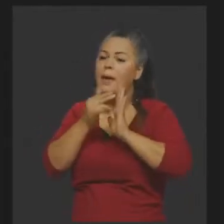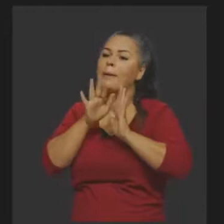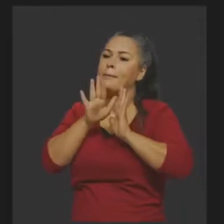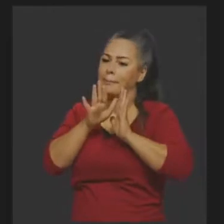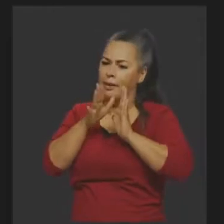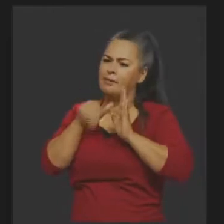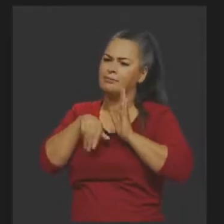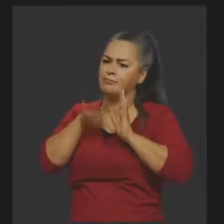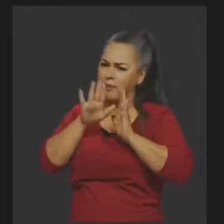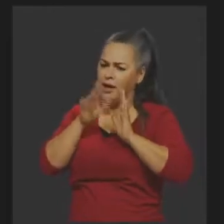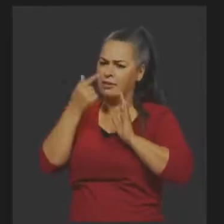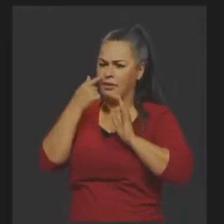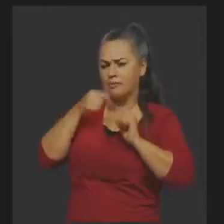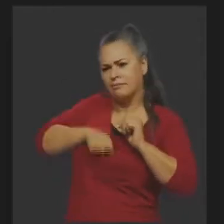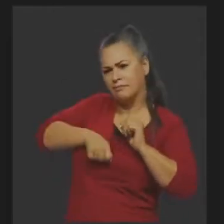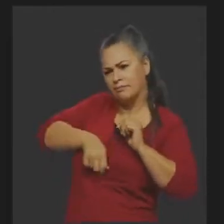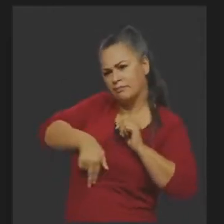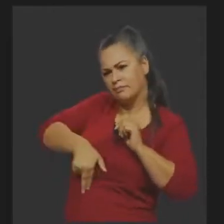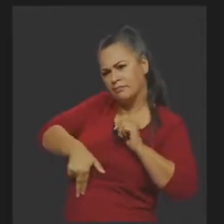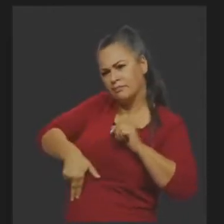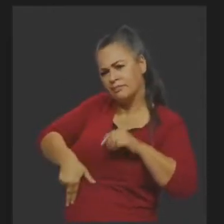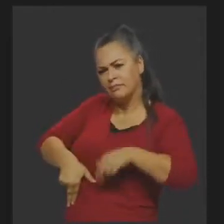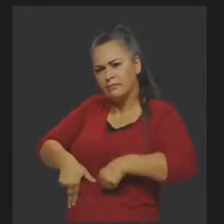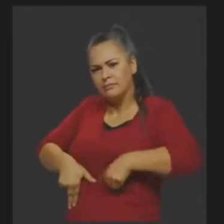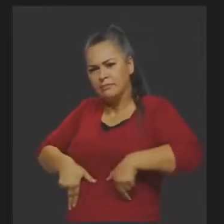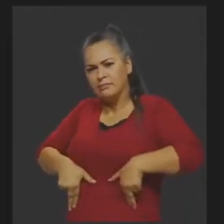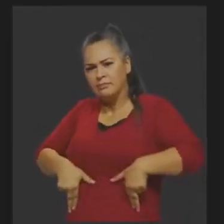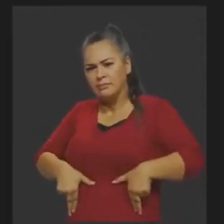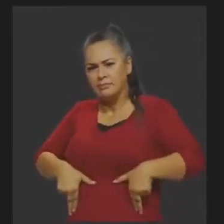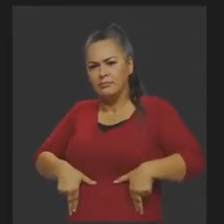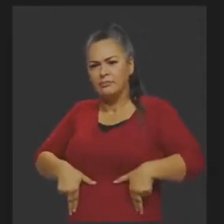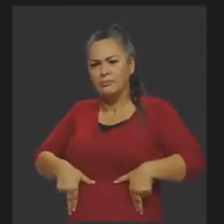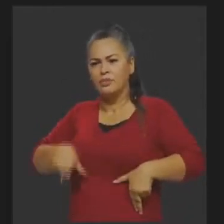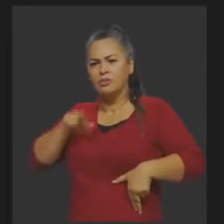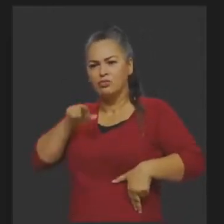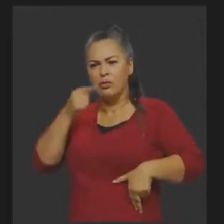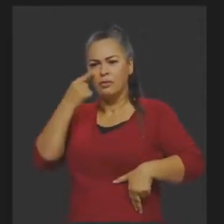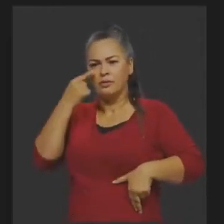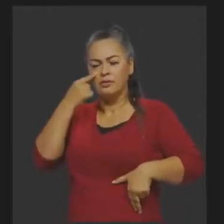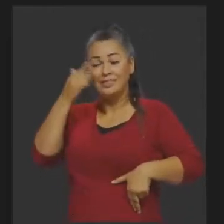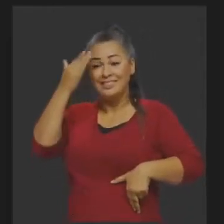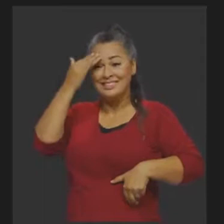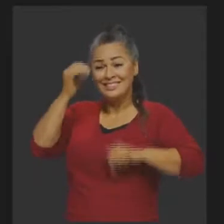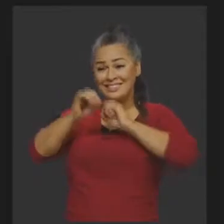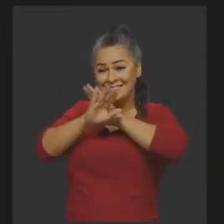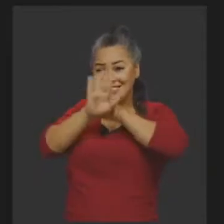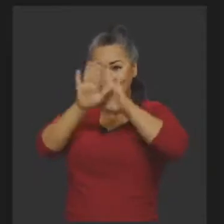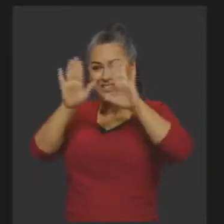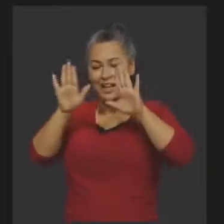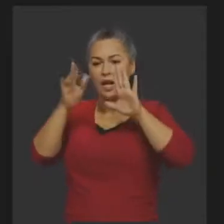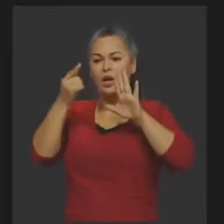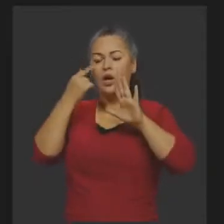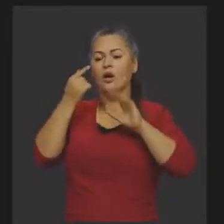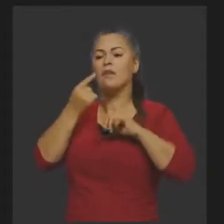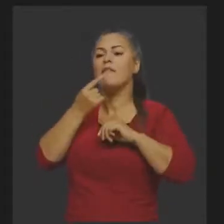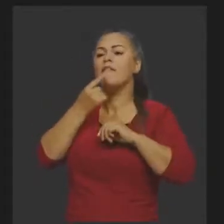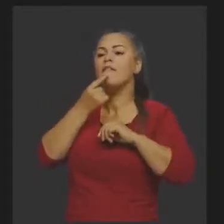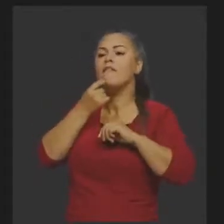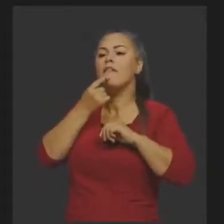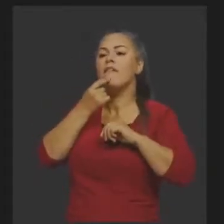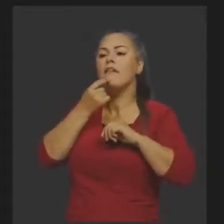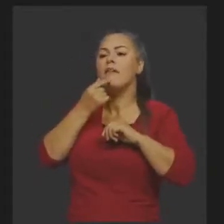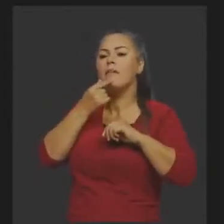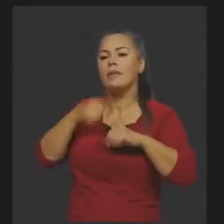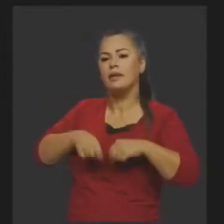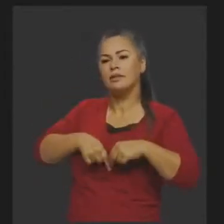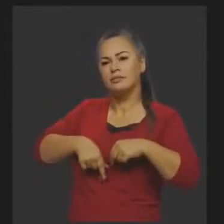uma ramificação para o rim direito. Eu estou representando de um lado para não ficar muito cheia essa figura. Então aí representado de vermelho, nós temos uma ramificação que é a